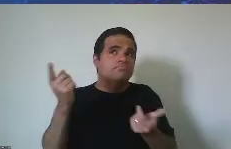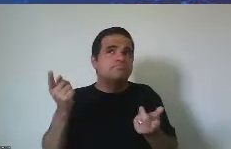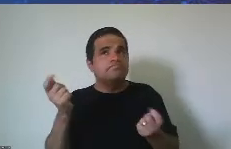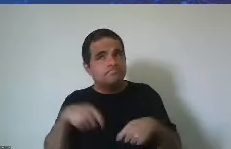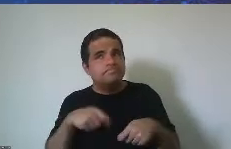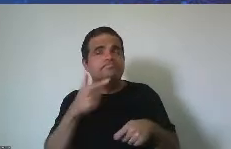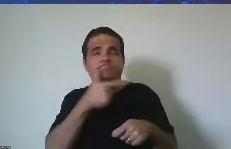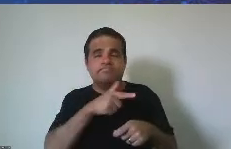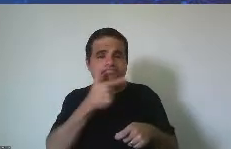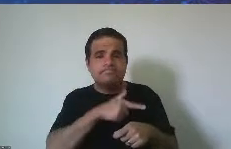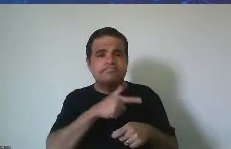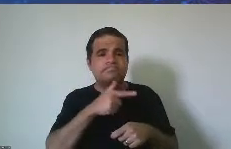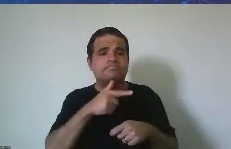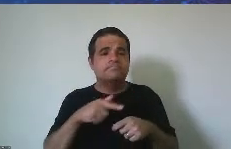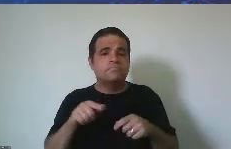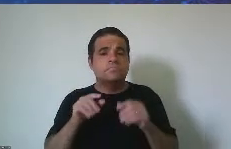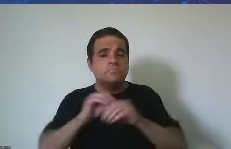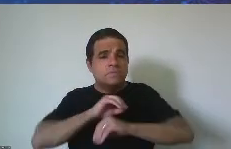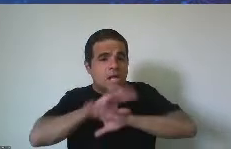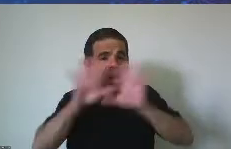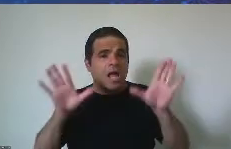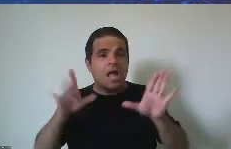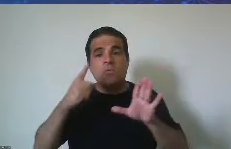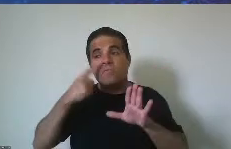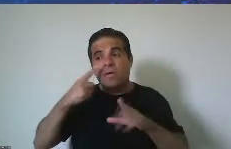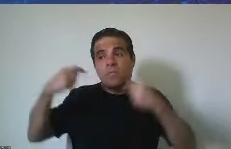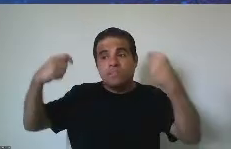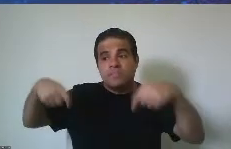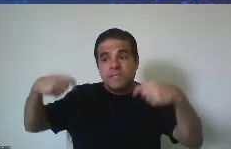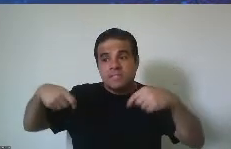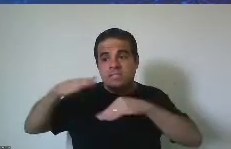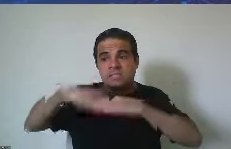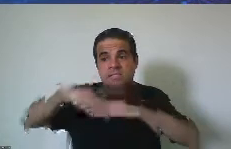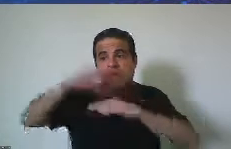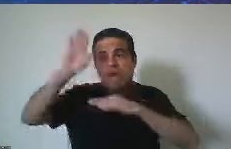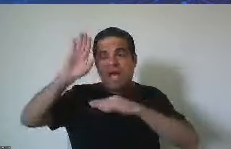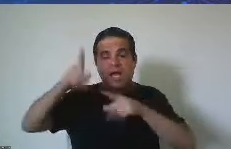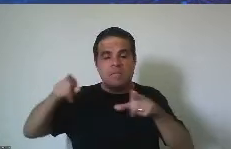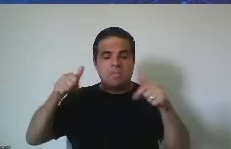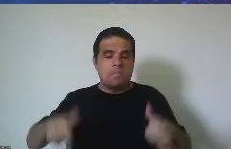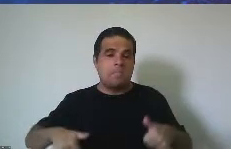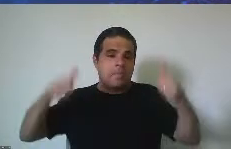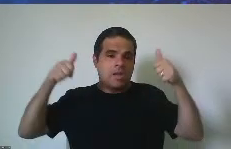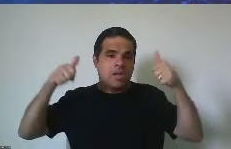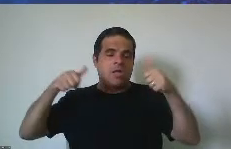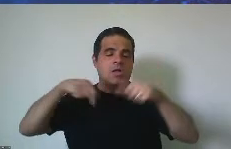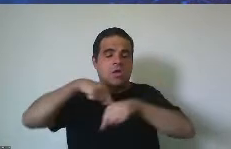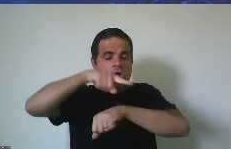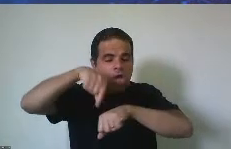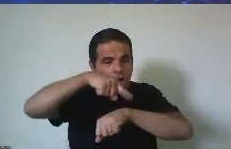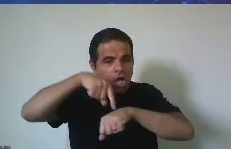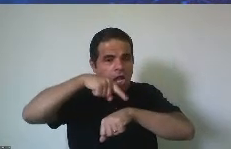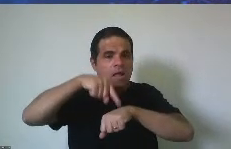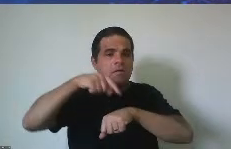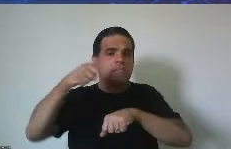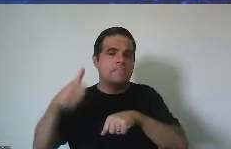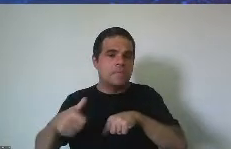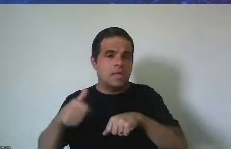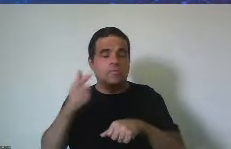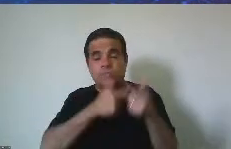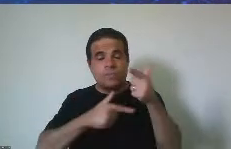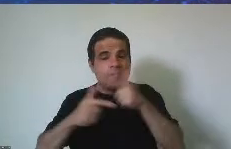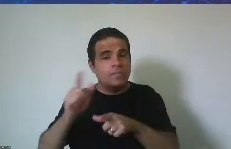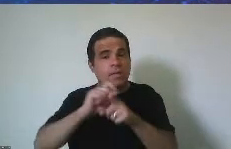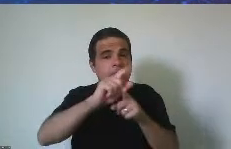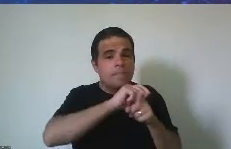deixar bem claro as necessidades aí com mais granularidade horária para a gente realmente alocar